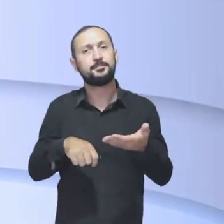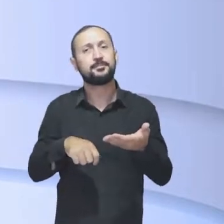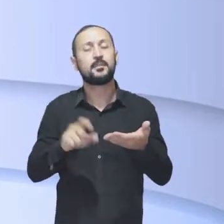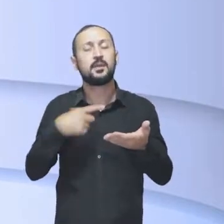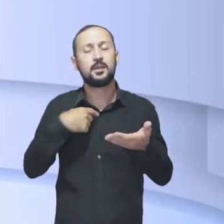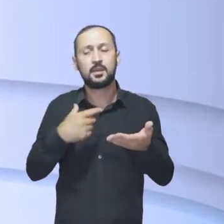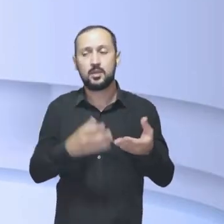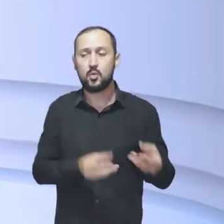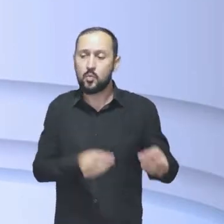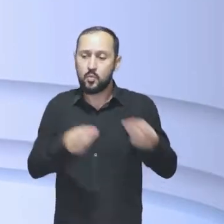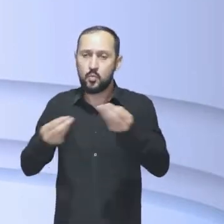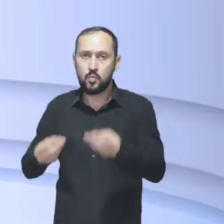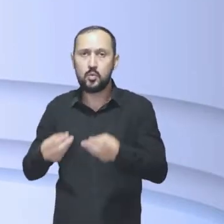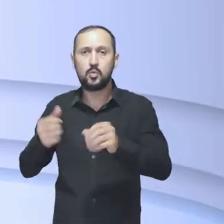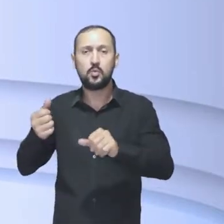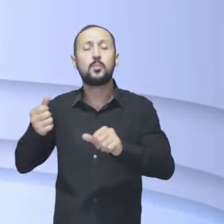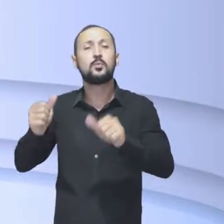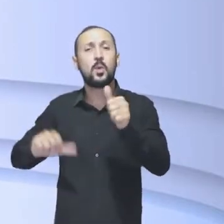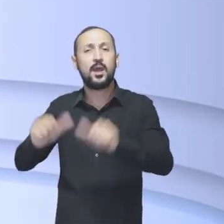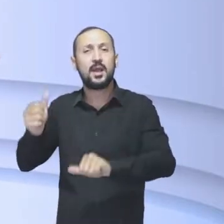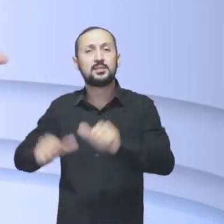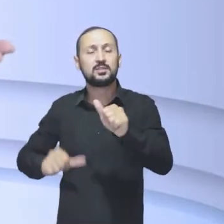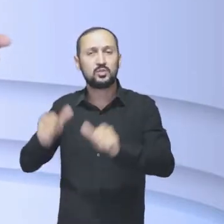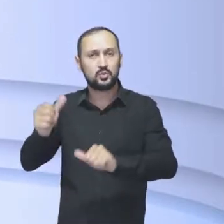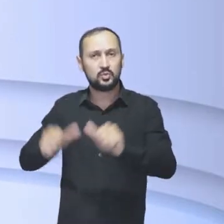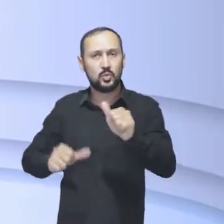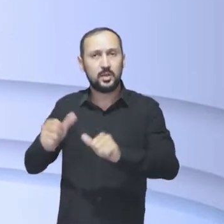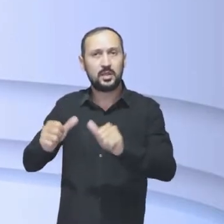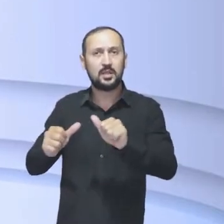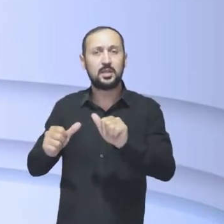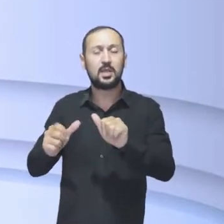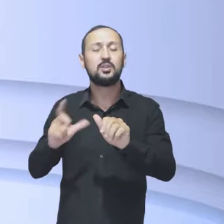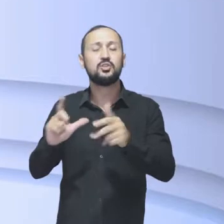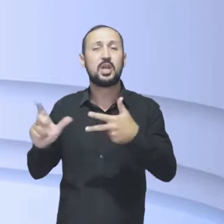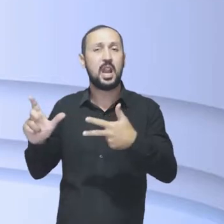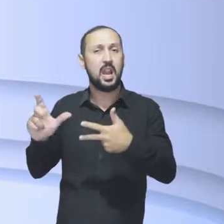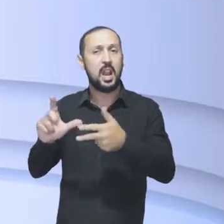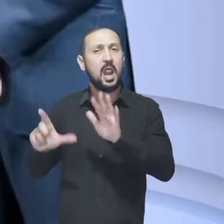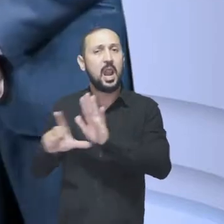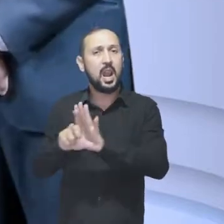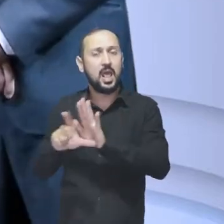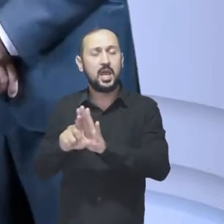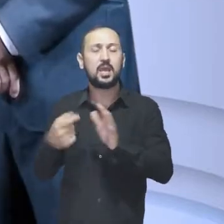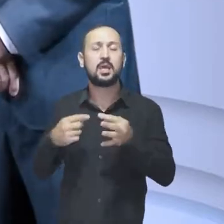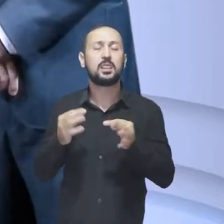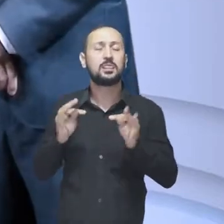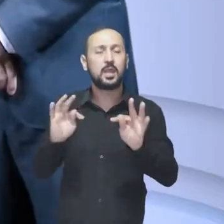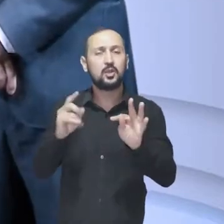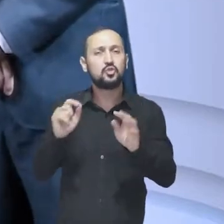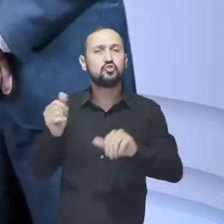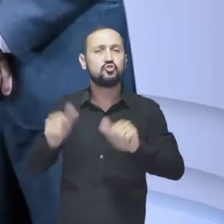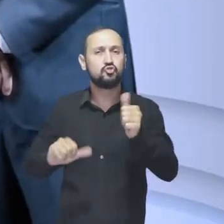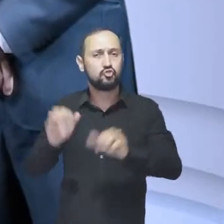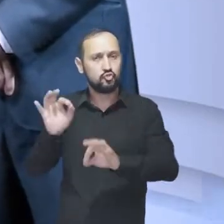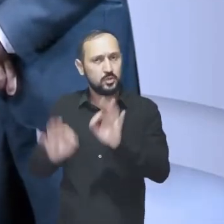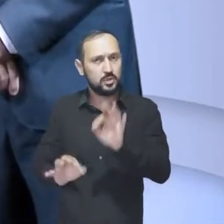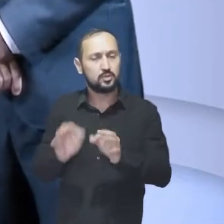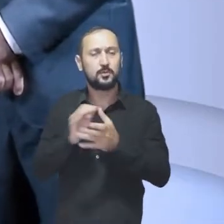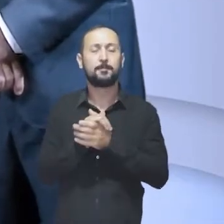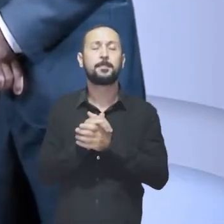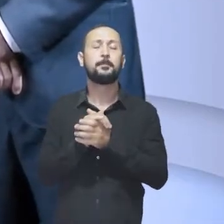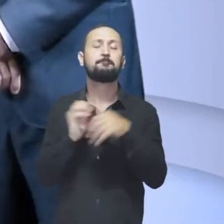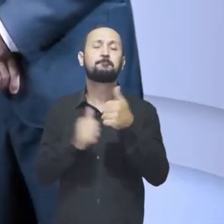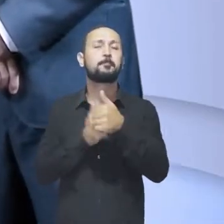consultoria legislativa, tanto sob o aspecto técnico-legislativo quanto jurídico. E acompanhando esse projeto